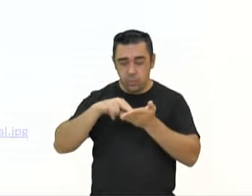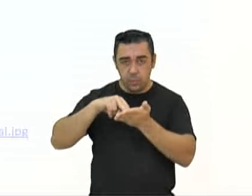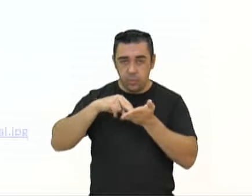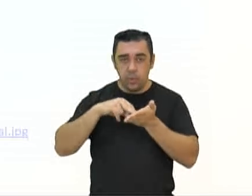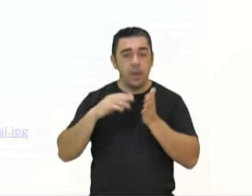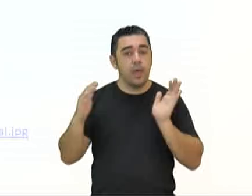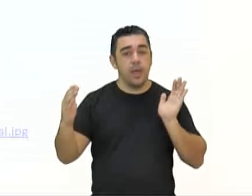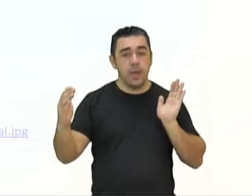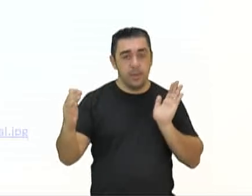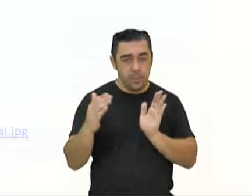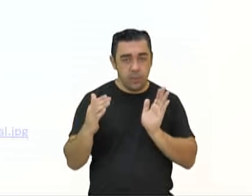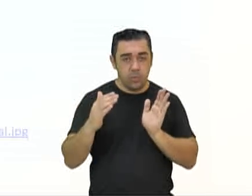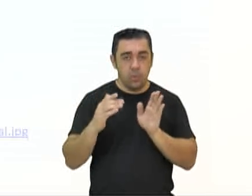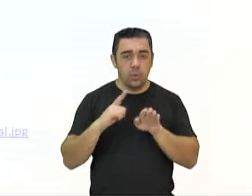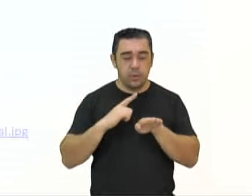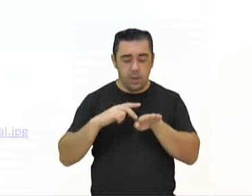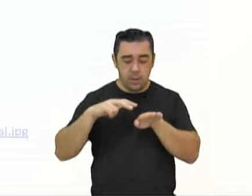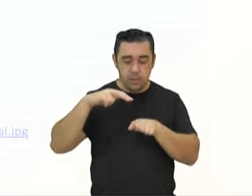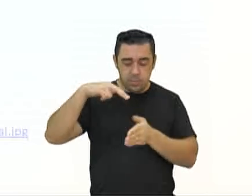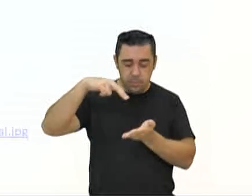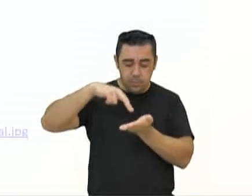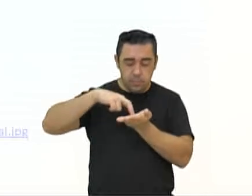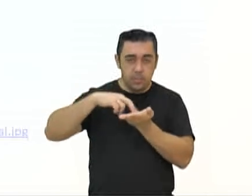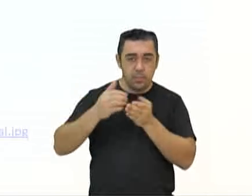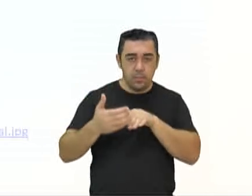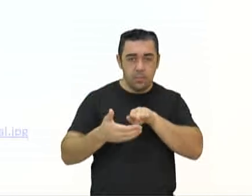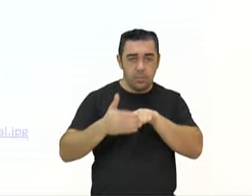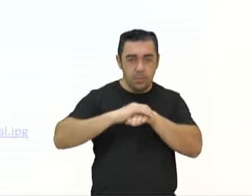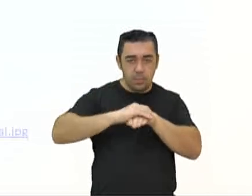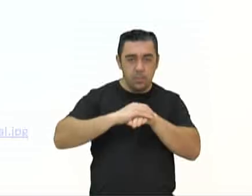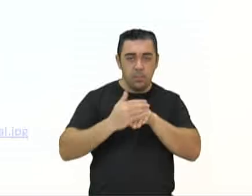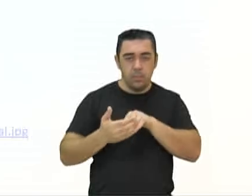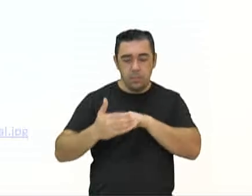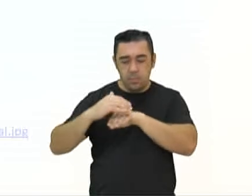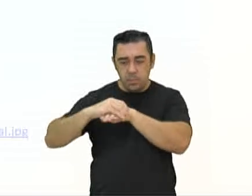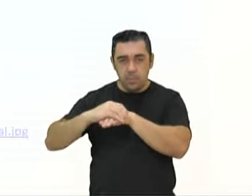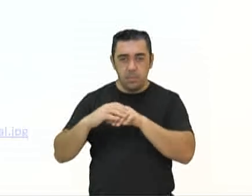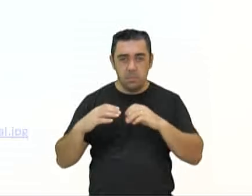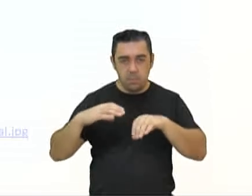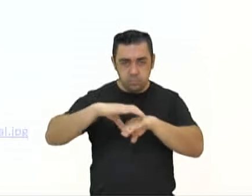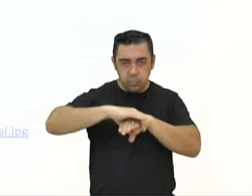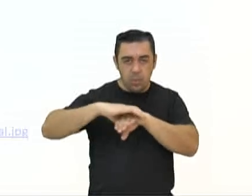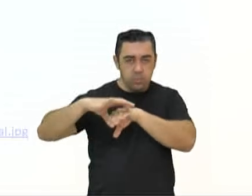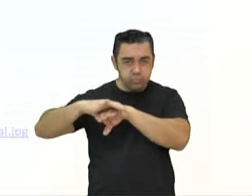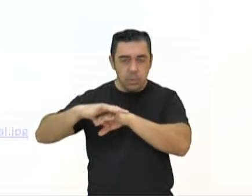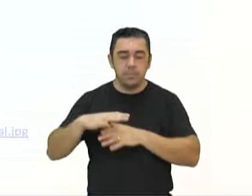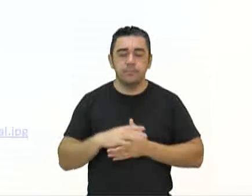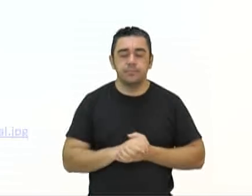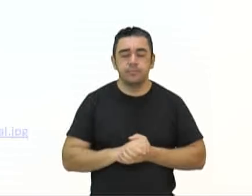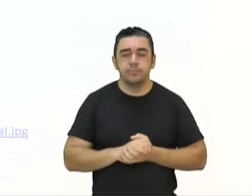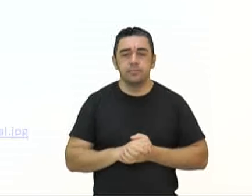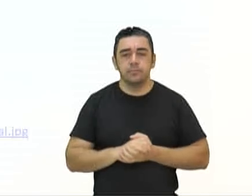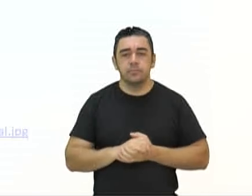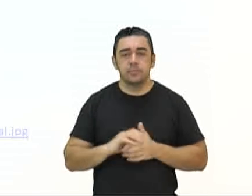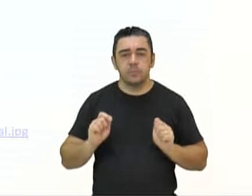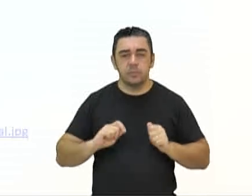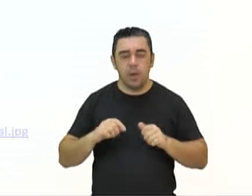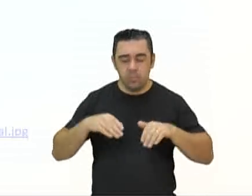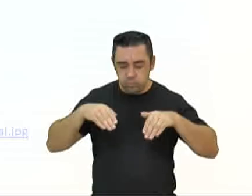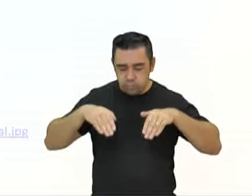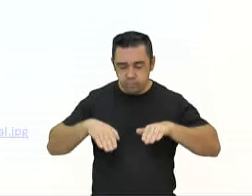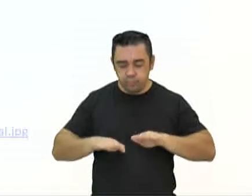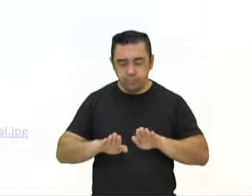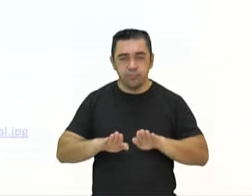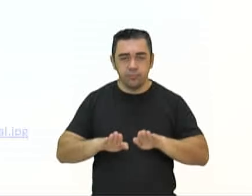Normalmente elas têm duas alças somente para os pés. Elas podem ser usadas com botas